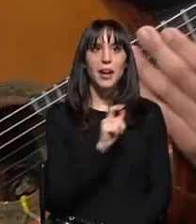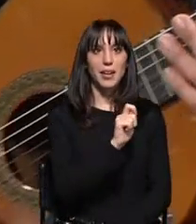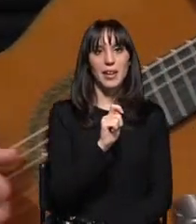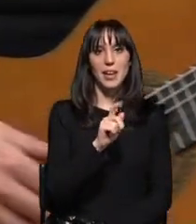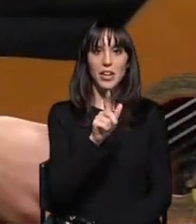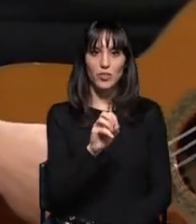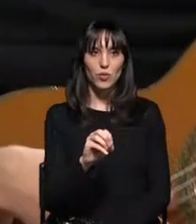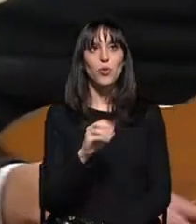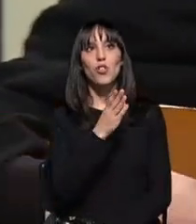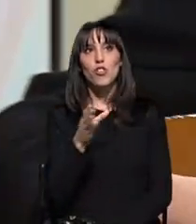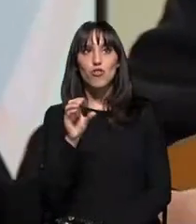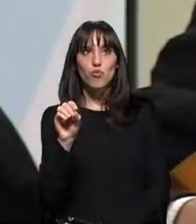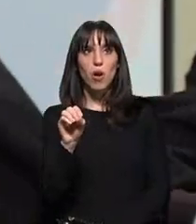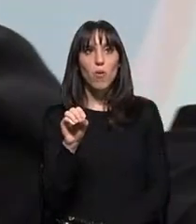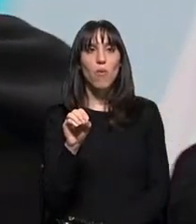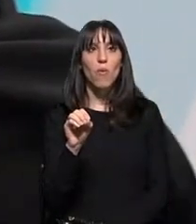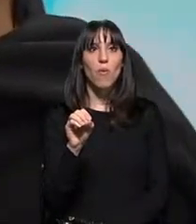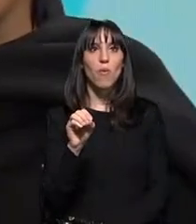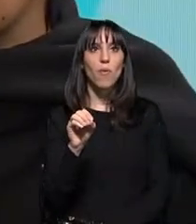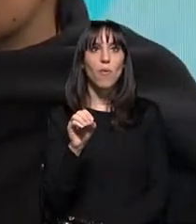João Marques,